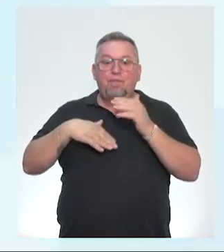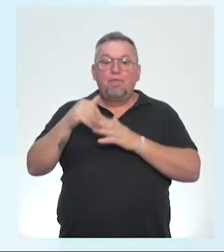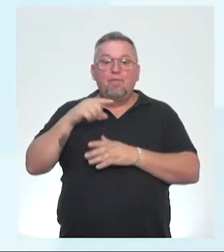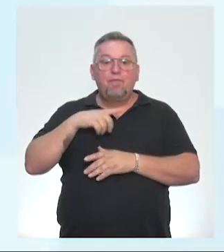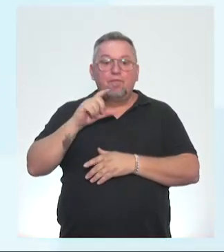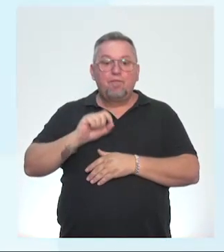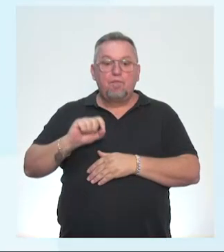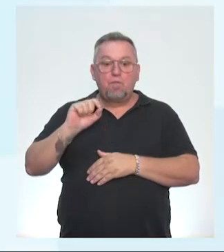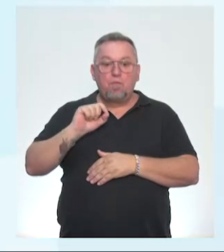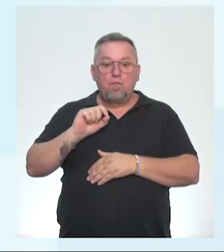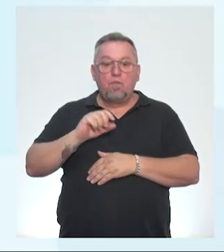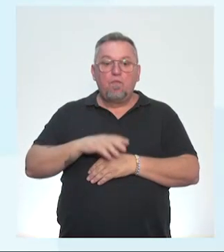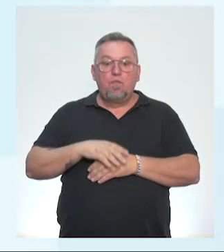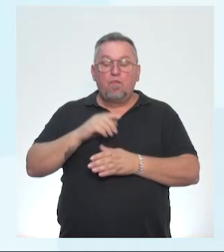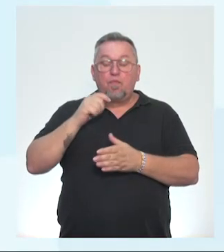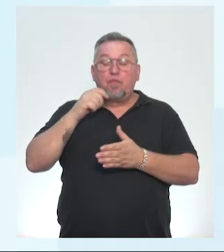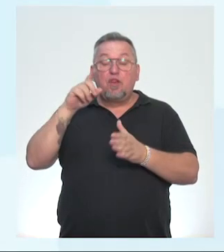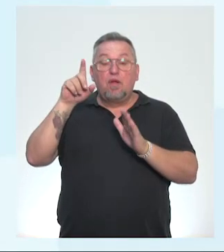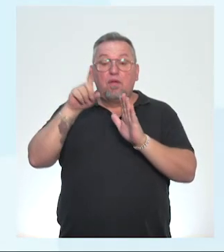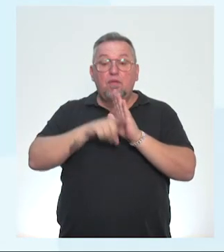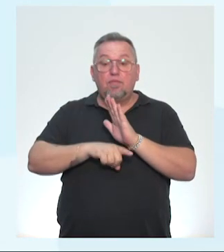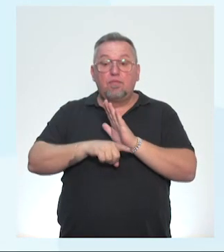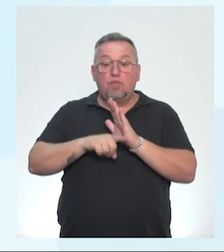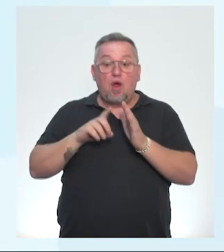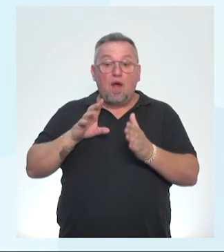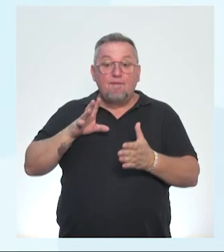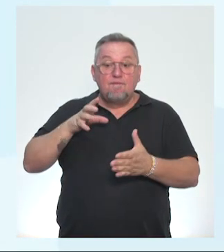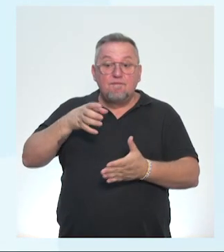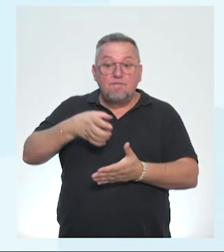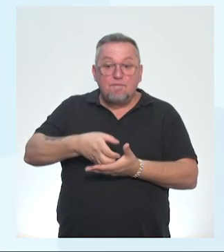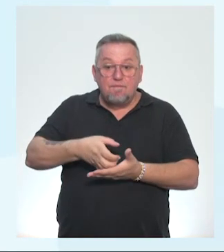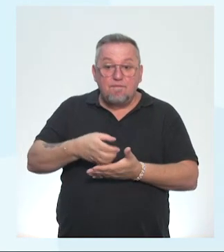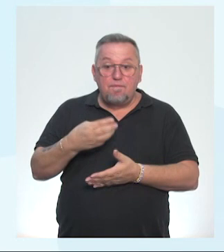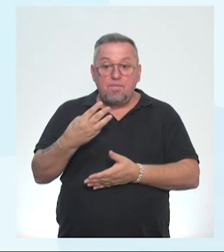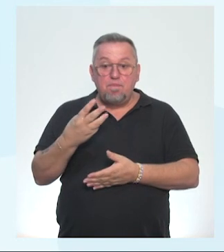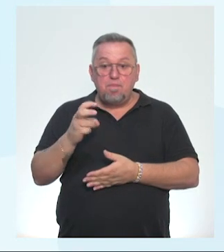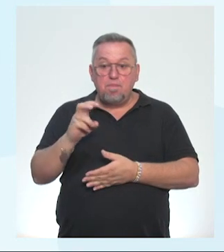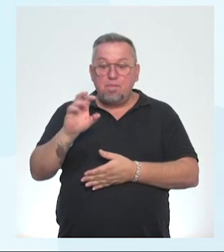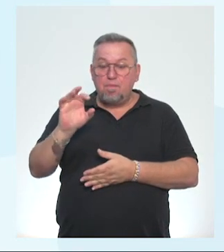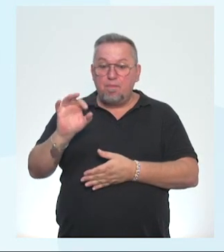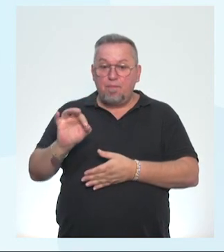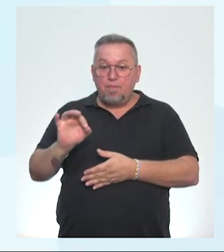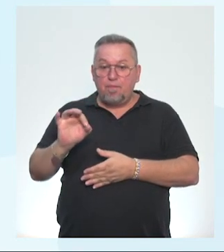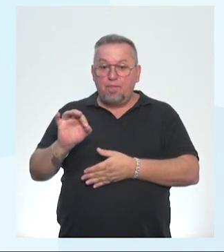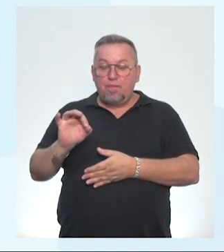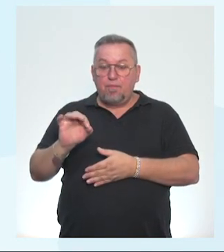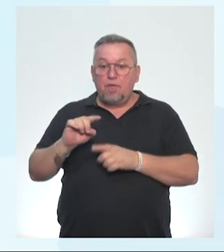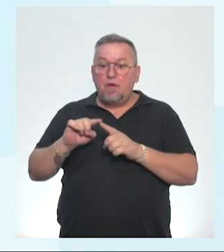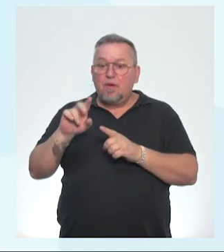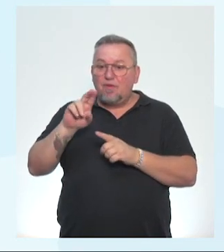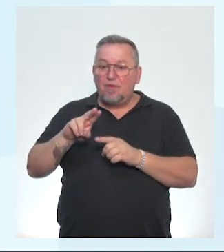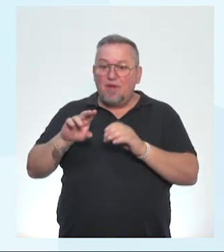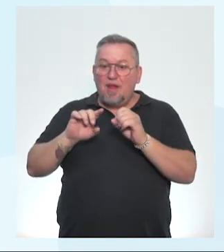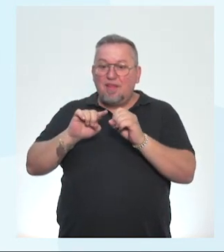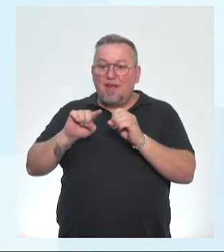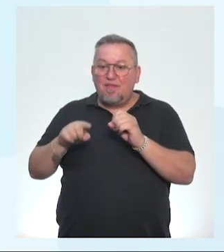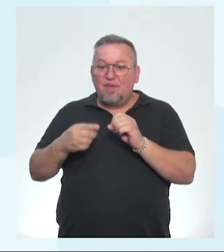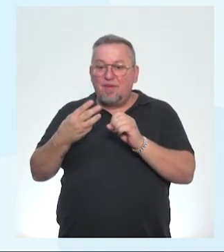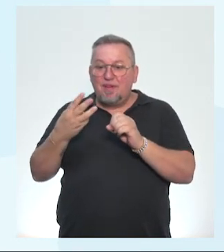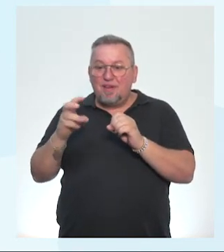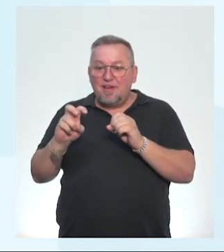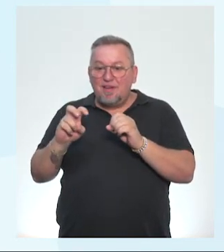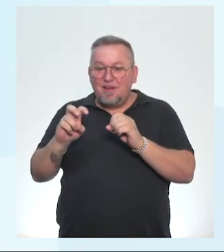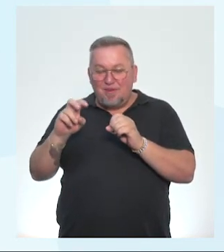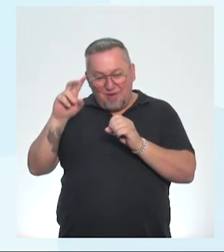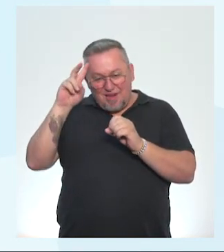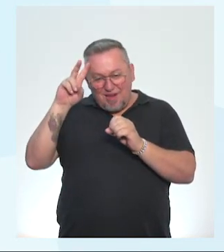Ó, a gente descreveu que o desconto à vista é de 35%. E aí, o que a gente fez? Trabalhamos a ideia do decimal lá no comecinho da aula, né,